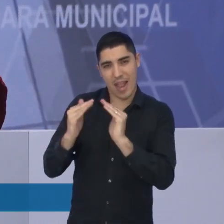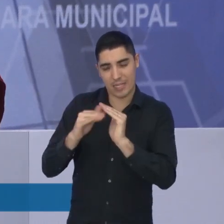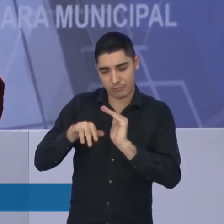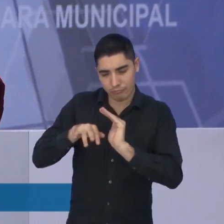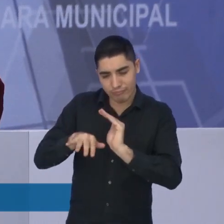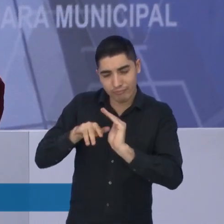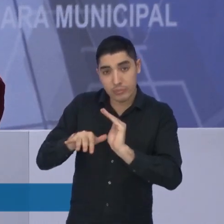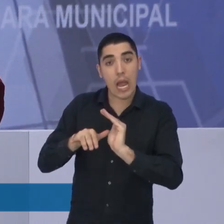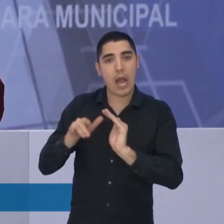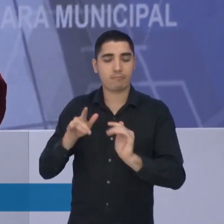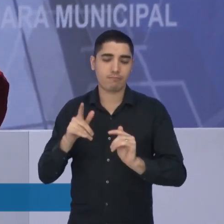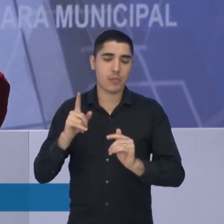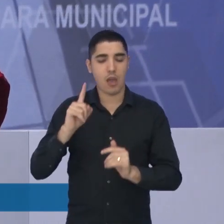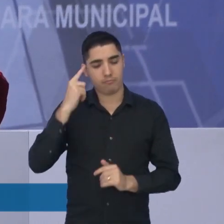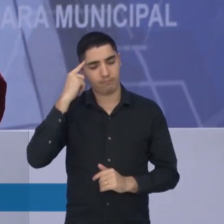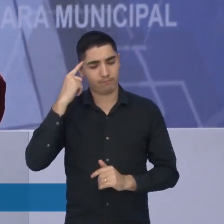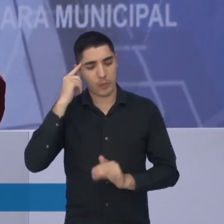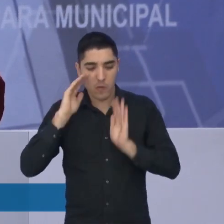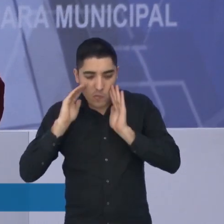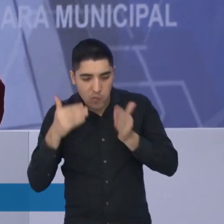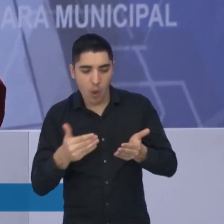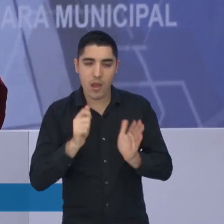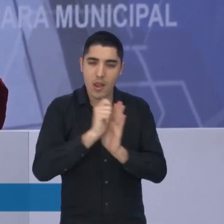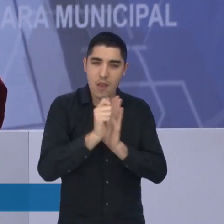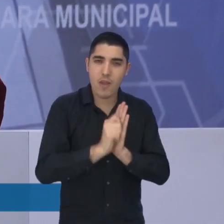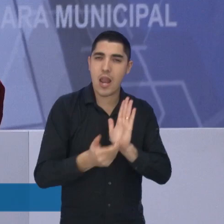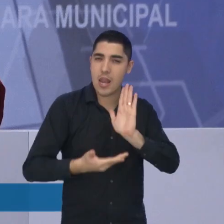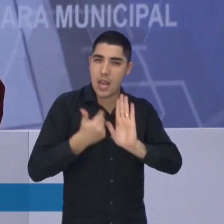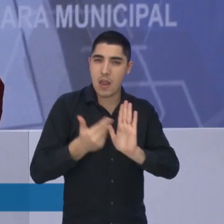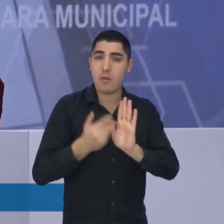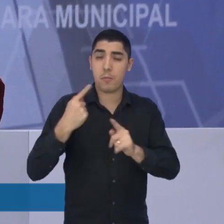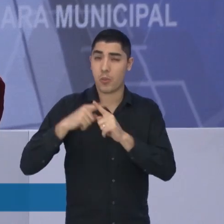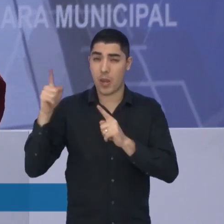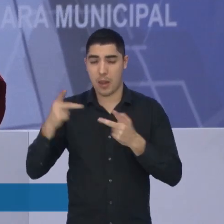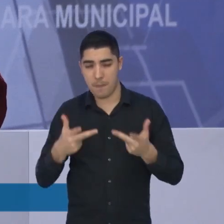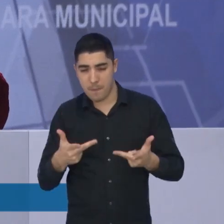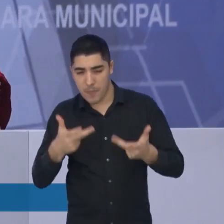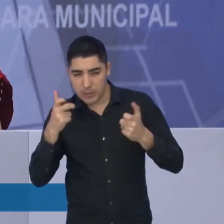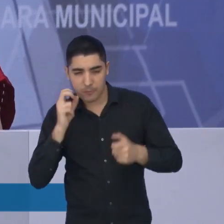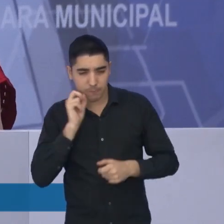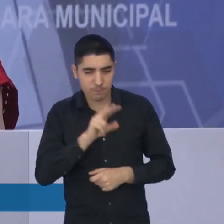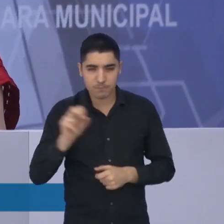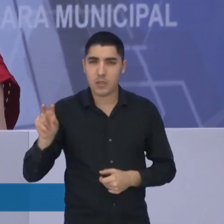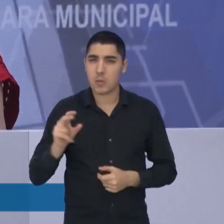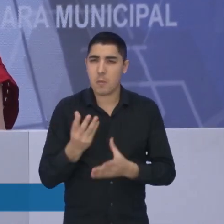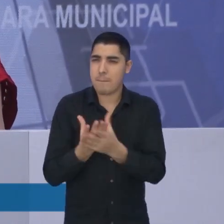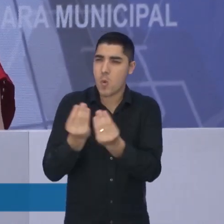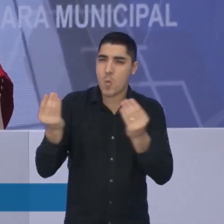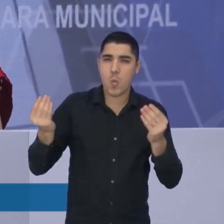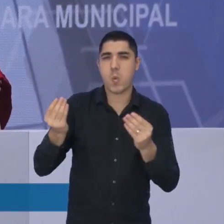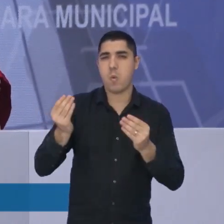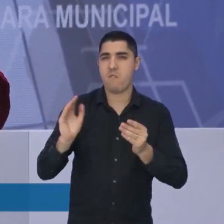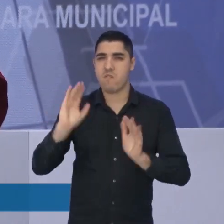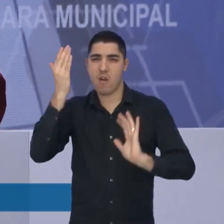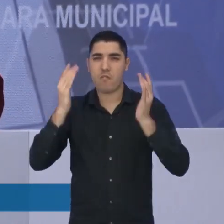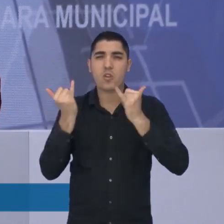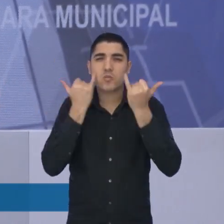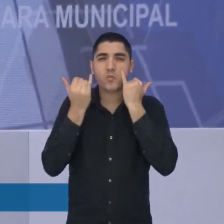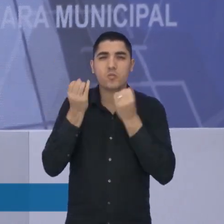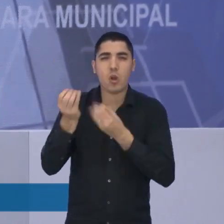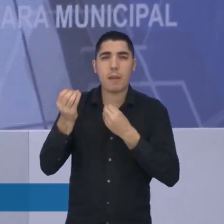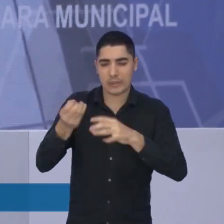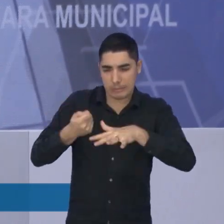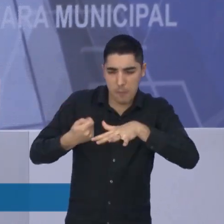livro, necessário após os ataques sofridos e a quantidade de fake news